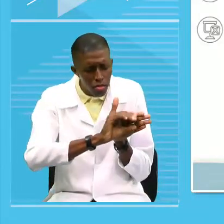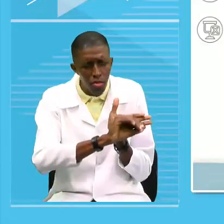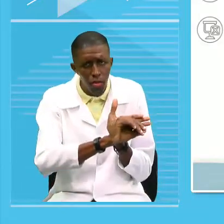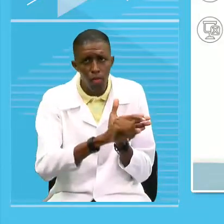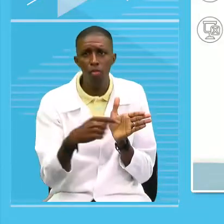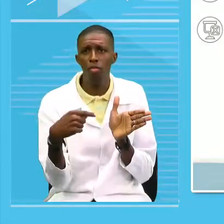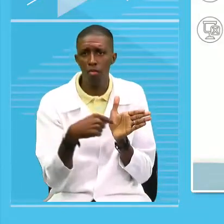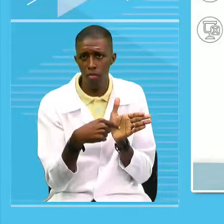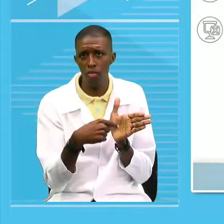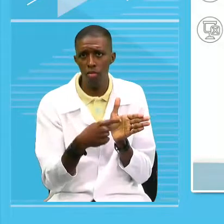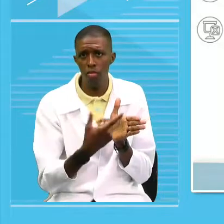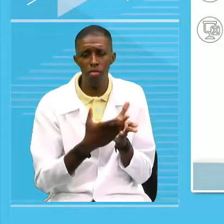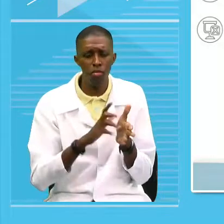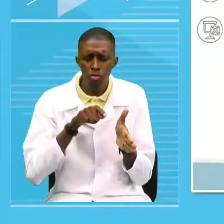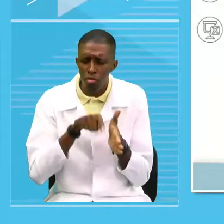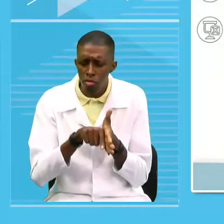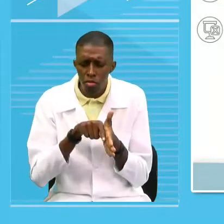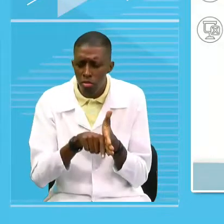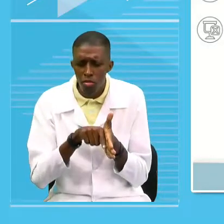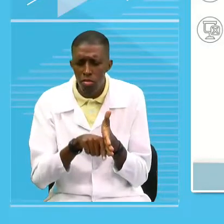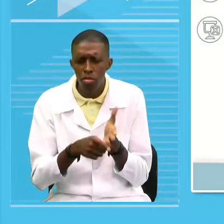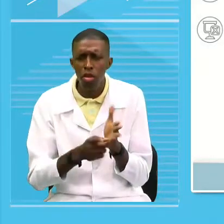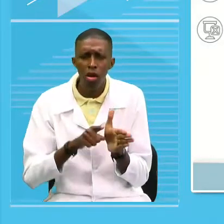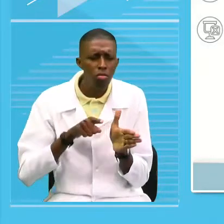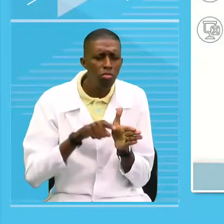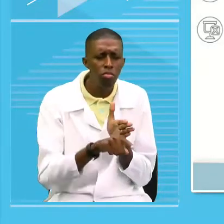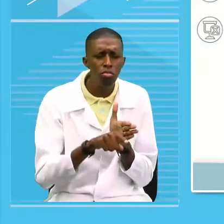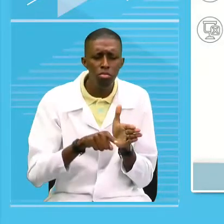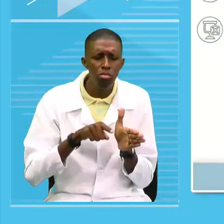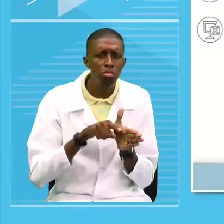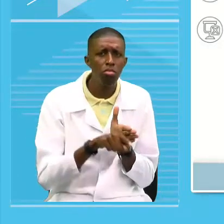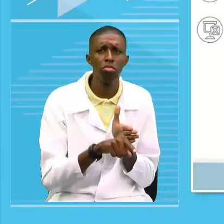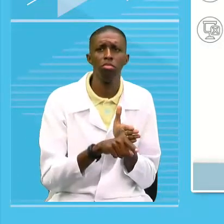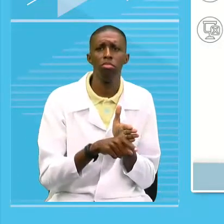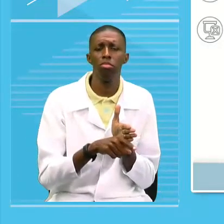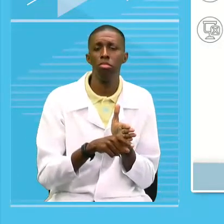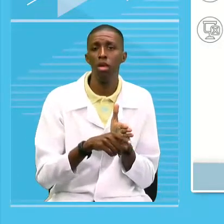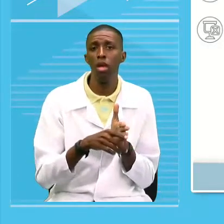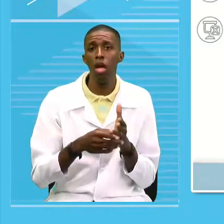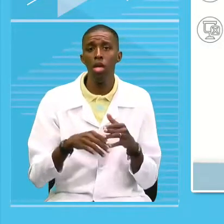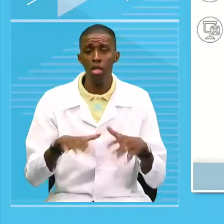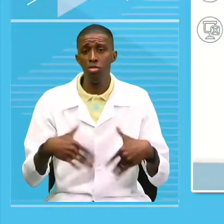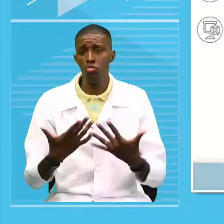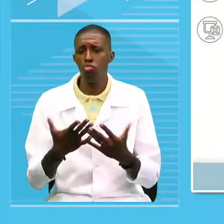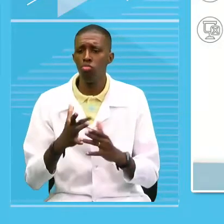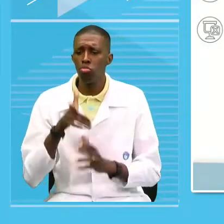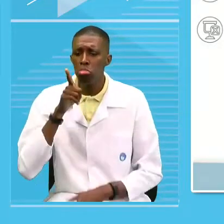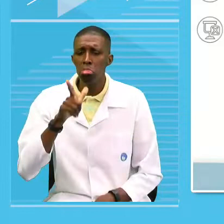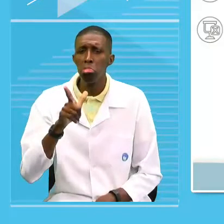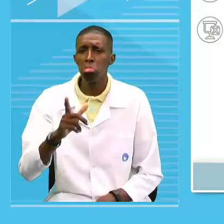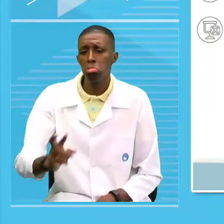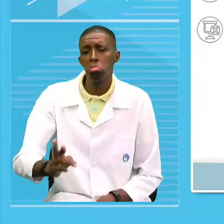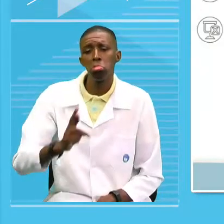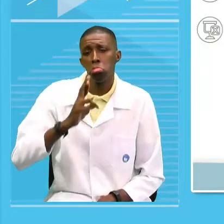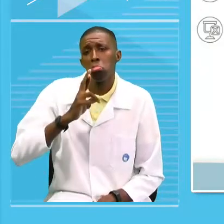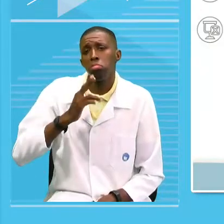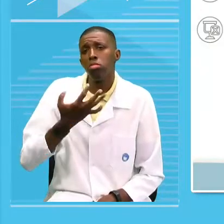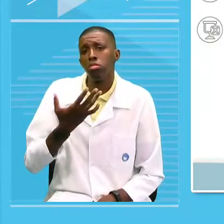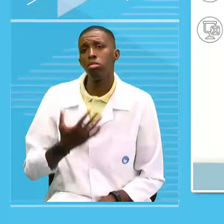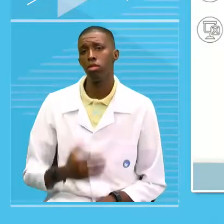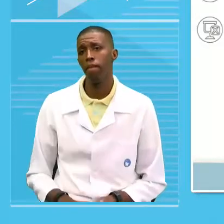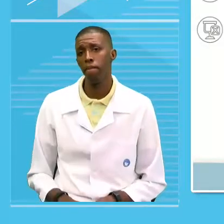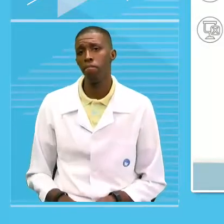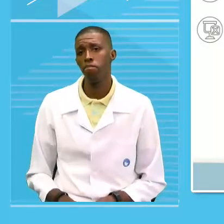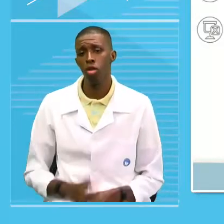próprio site da Justiça Eleitoral explicando como é que justifica o voto dando todo passo a passo